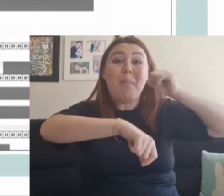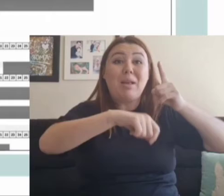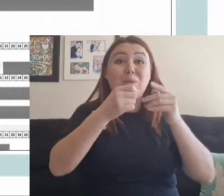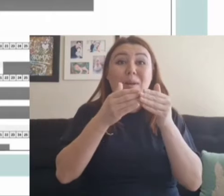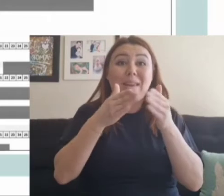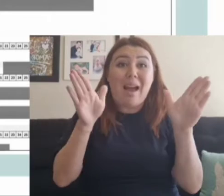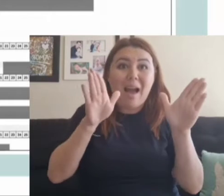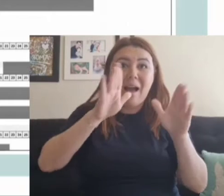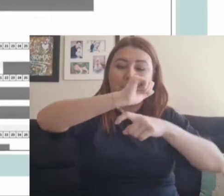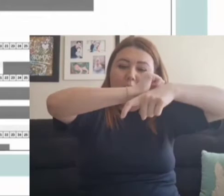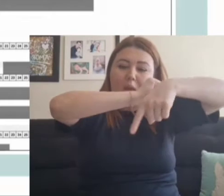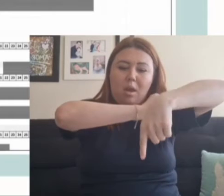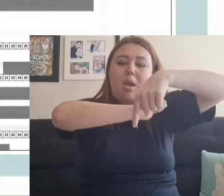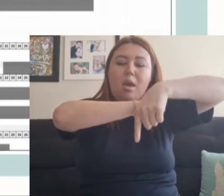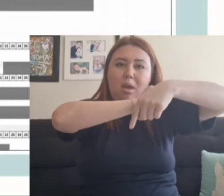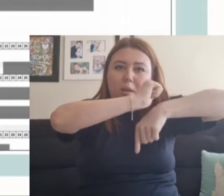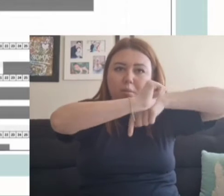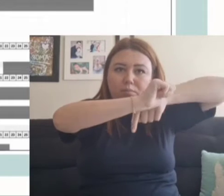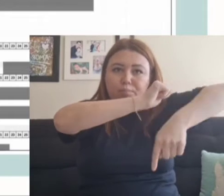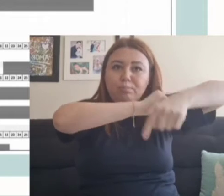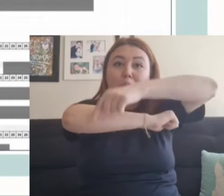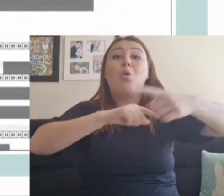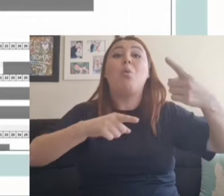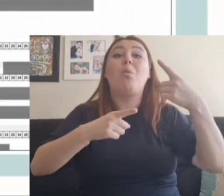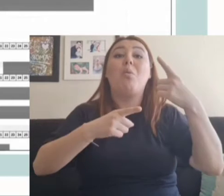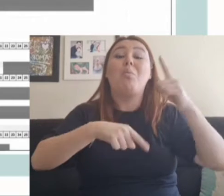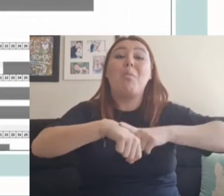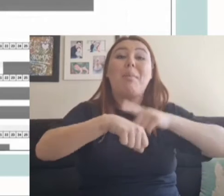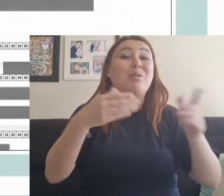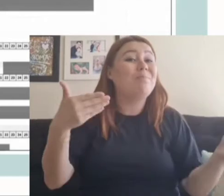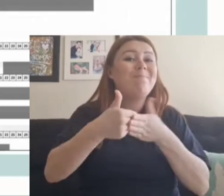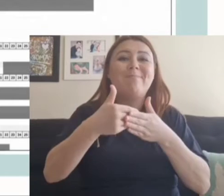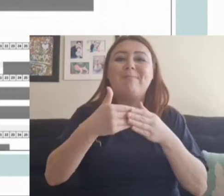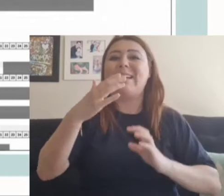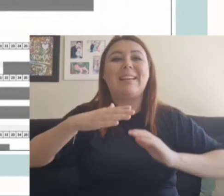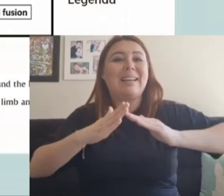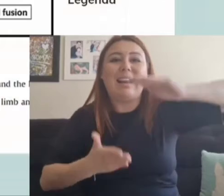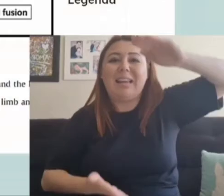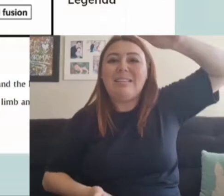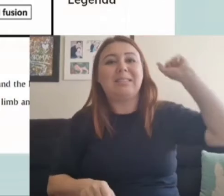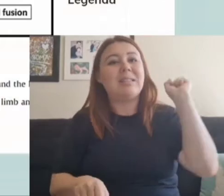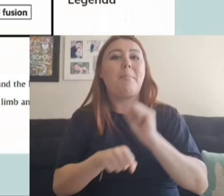a partir da contagem da primeira semana de vida até a 52ª semana de vida, que seria 1 ano de idade.